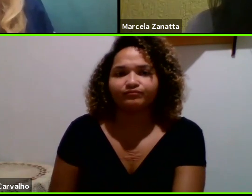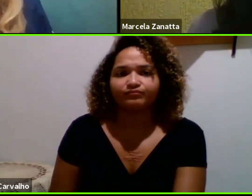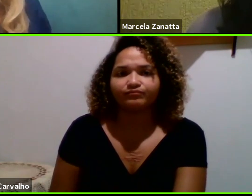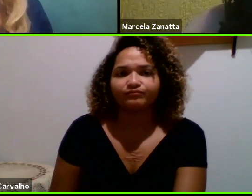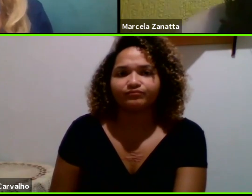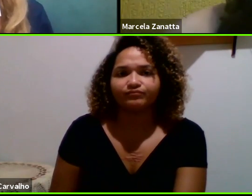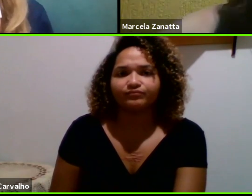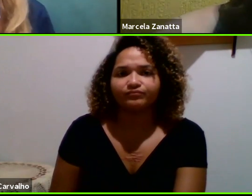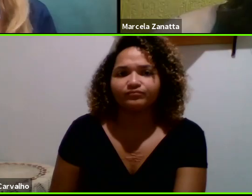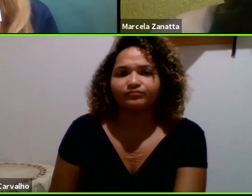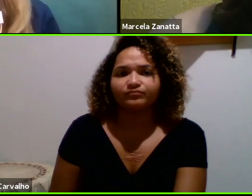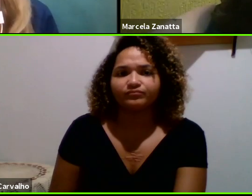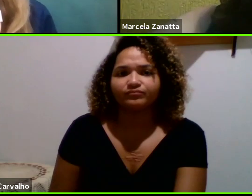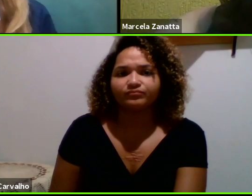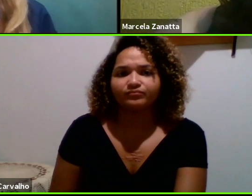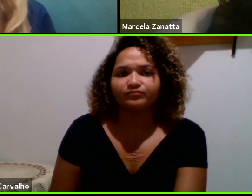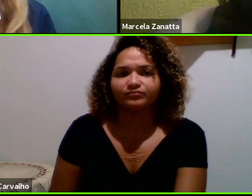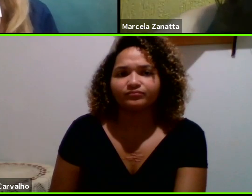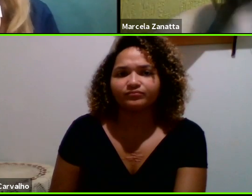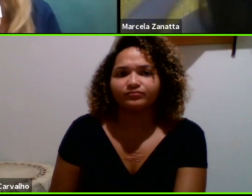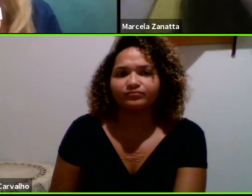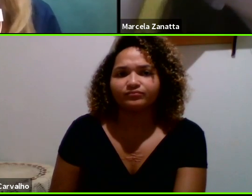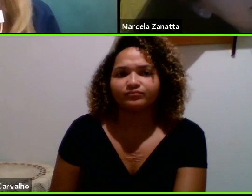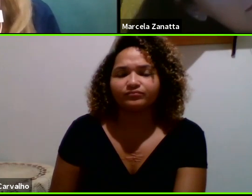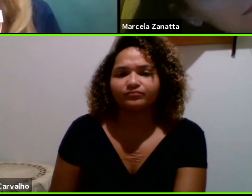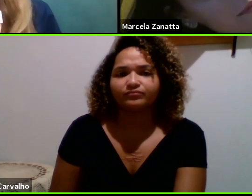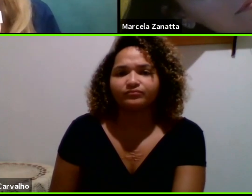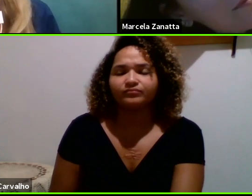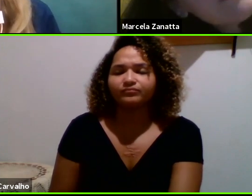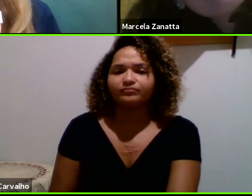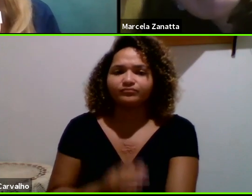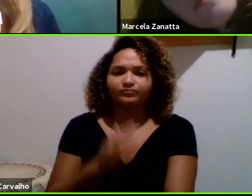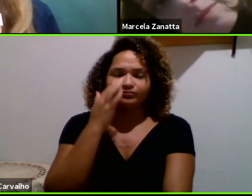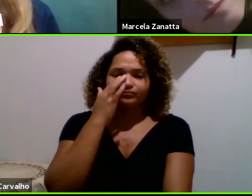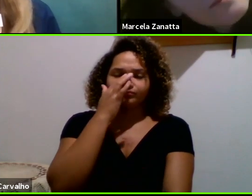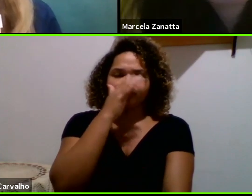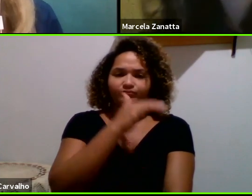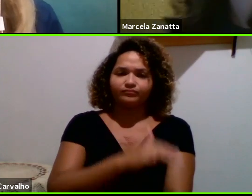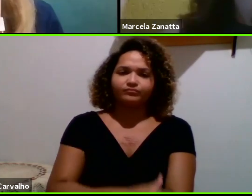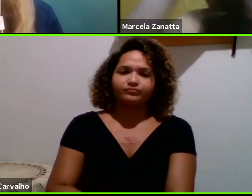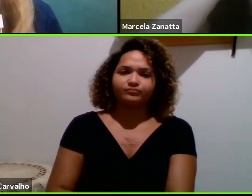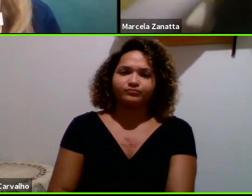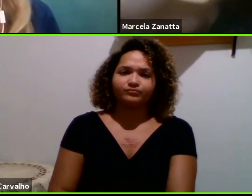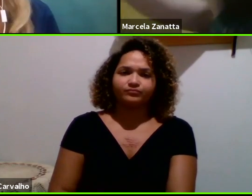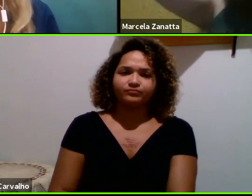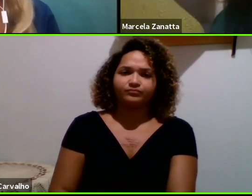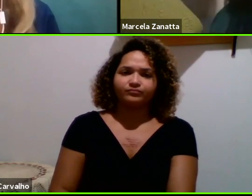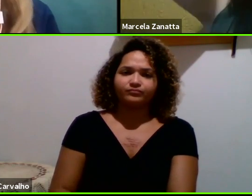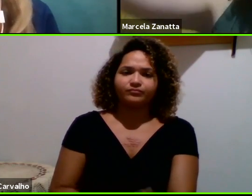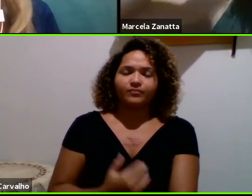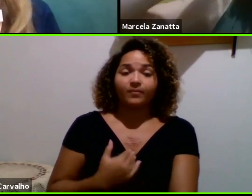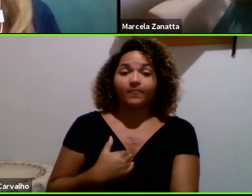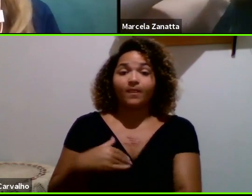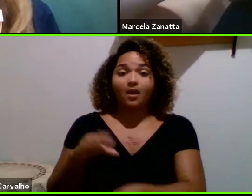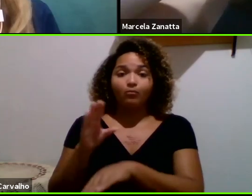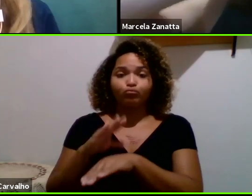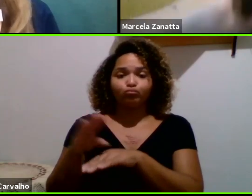o alço é o suporte avançado de vida em obstetrícia, né? É um curso